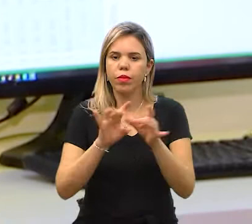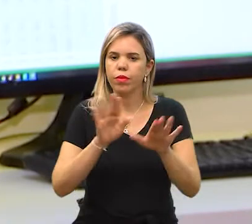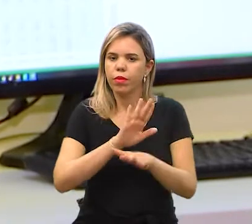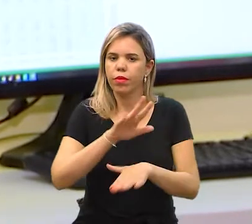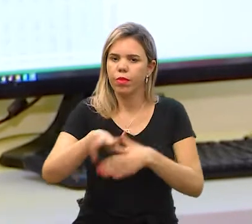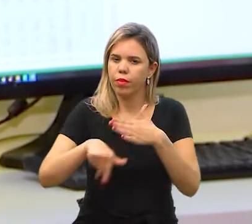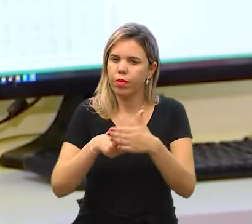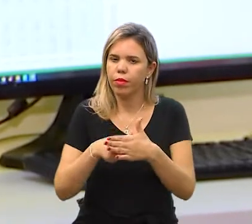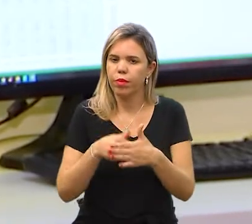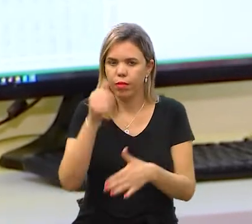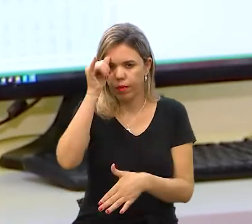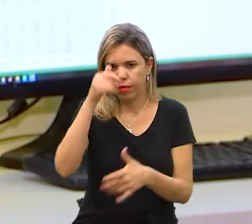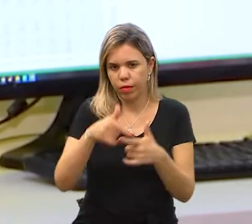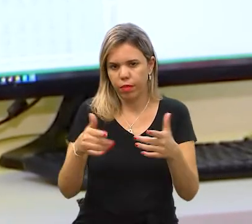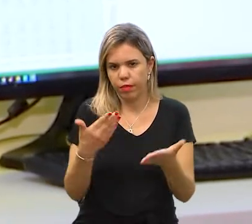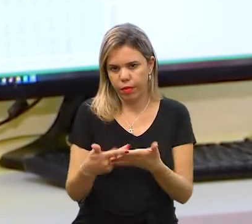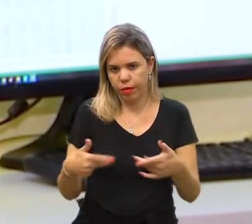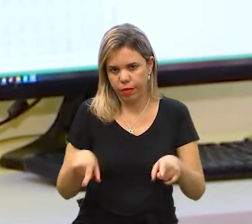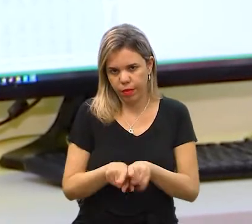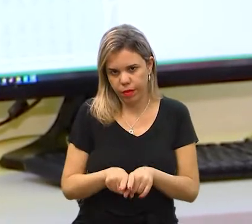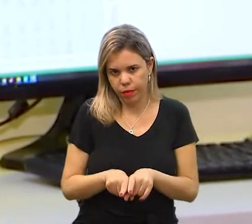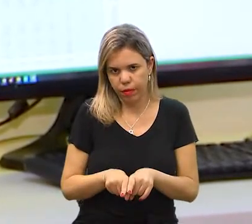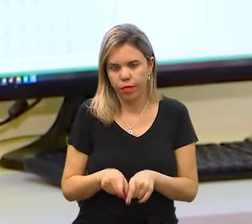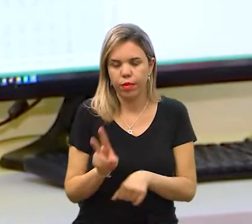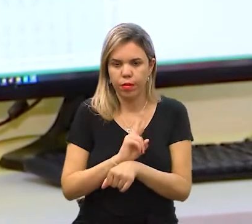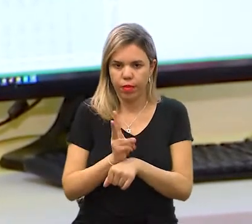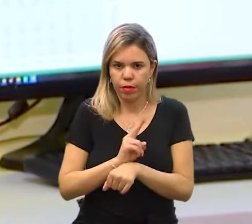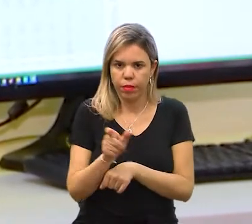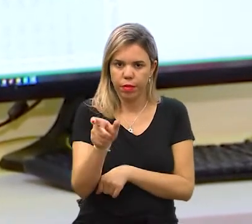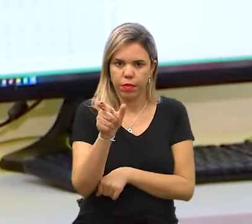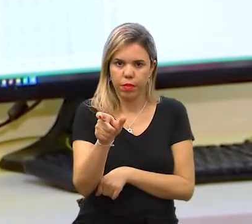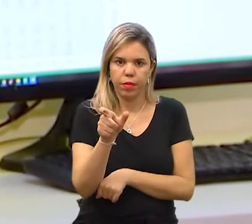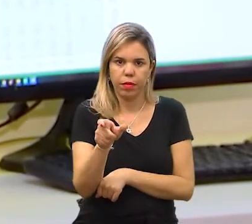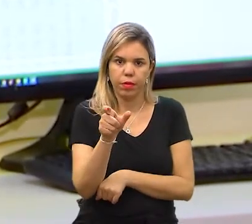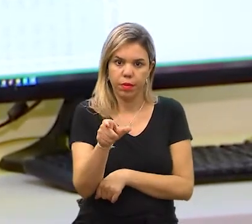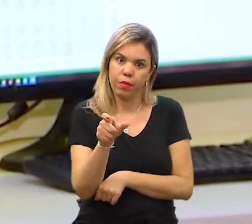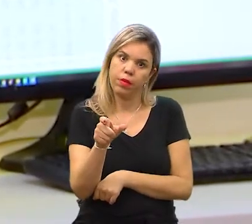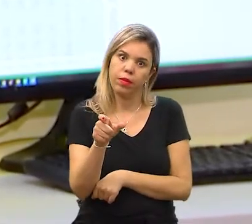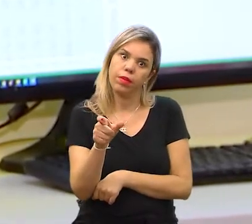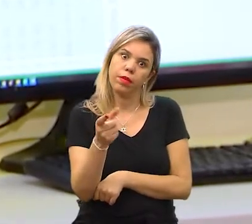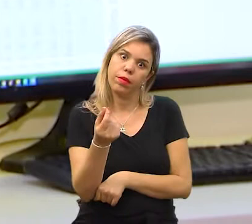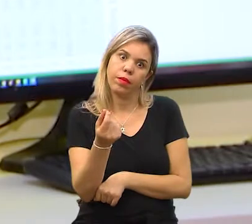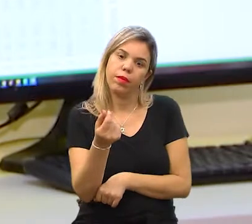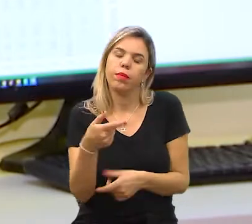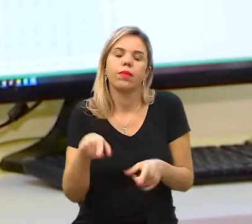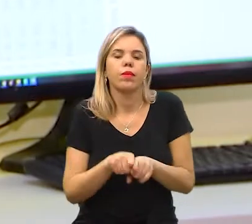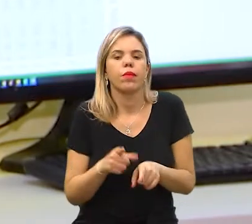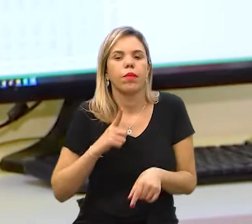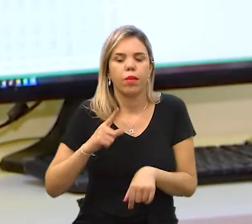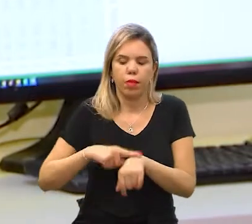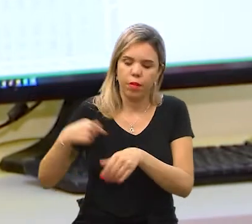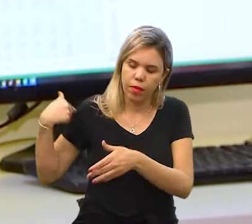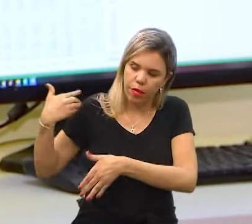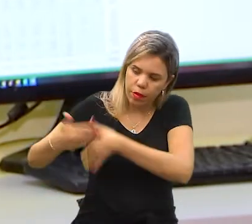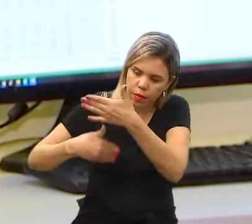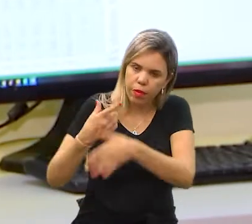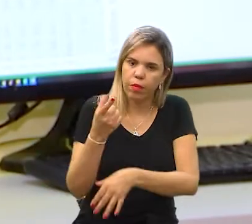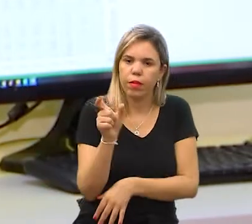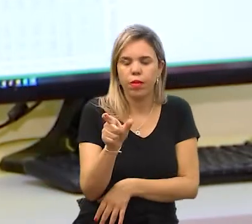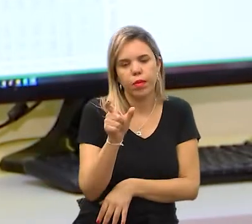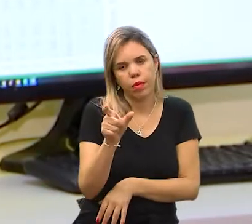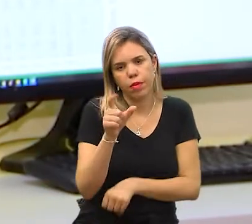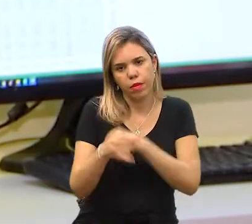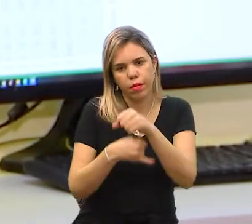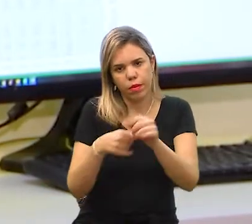de golpes, né? É a questão da segurança dos cartões. Isso porque já há algum tempo existem os cartões